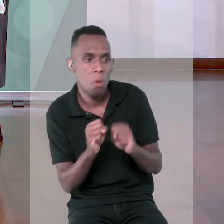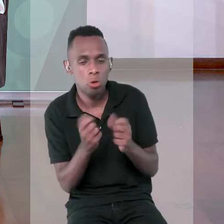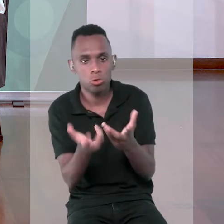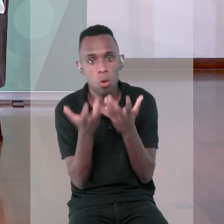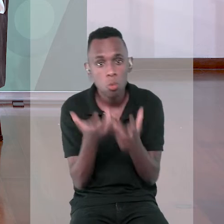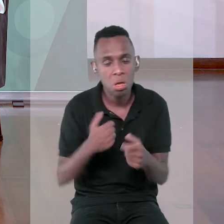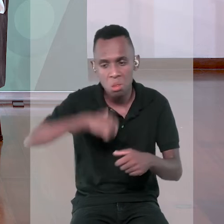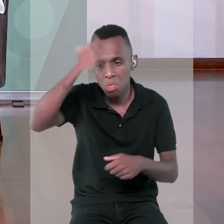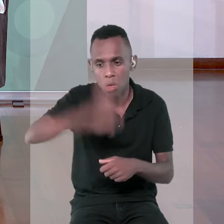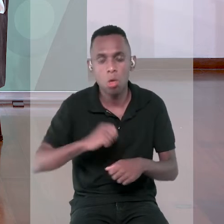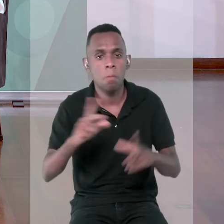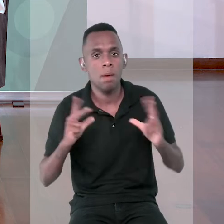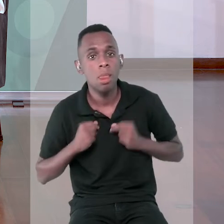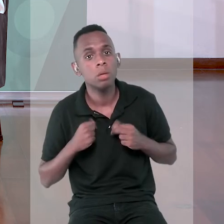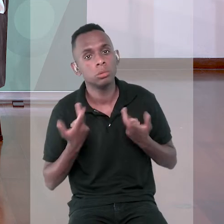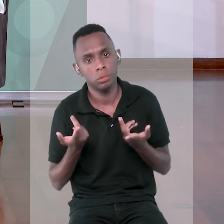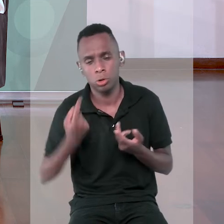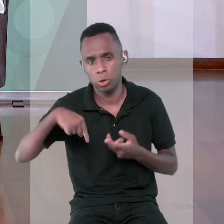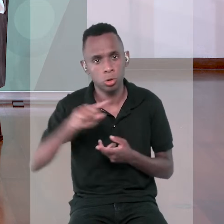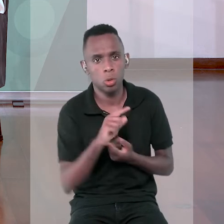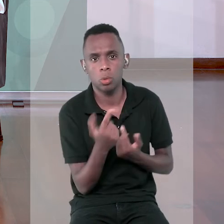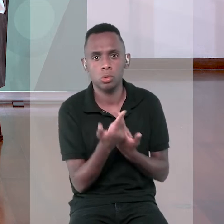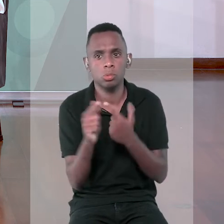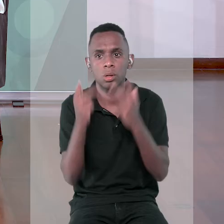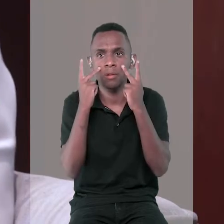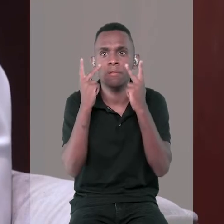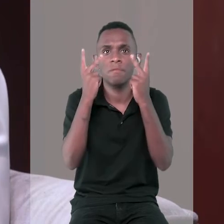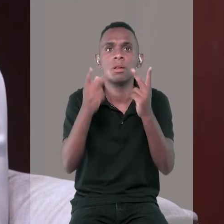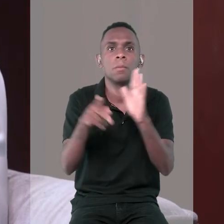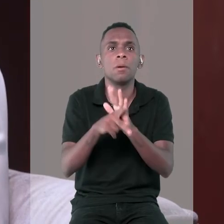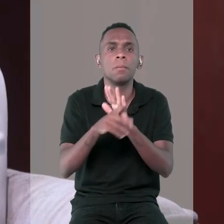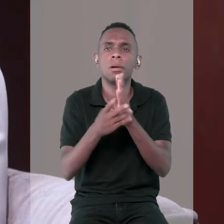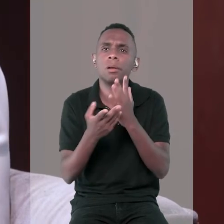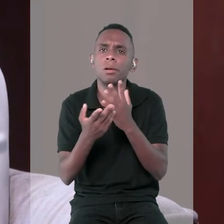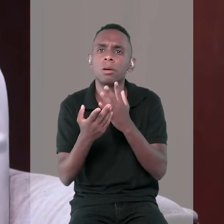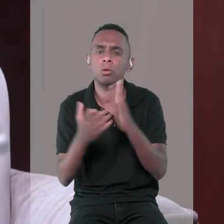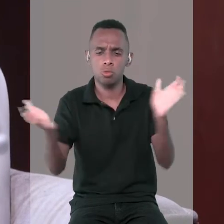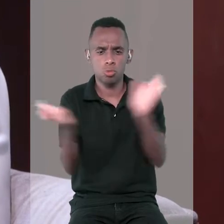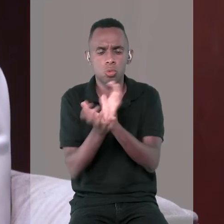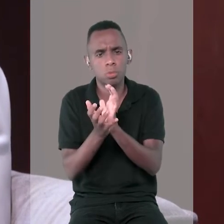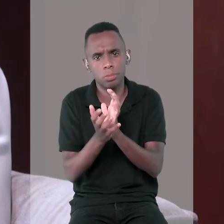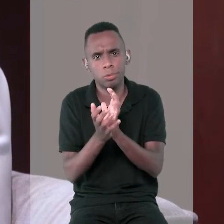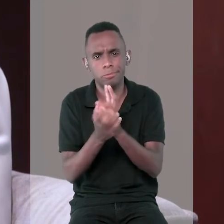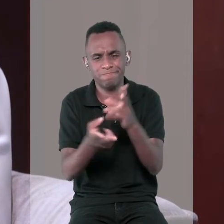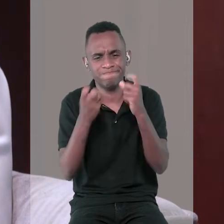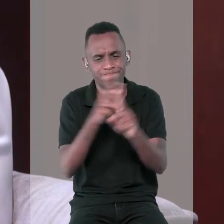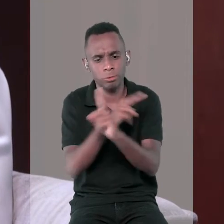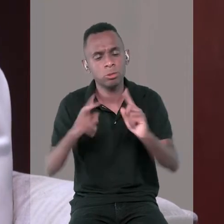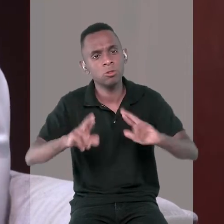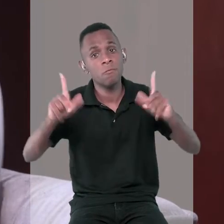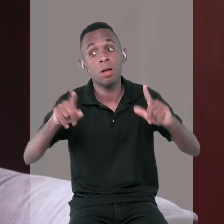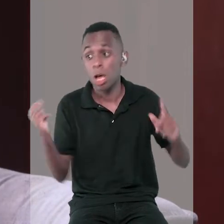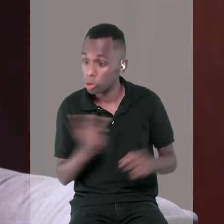eu quero, eu sou, eu mereço. A gente não tem mais a visão do coletivo, e elas tinham, né? É